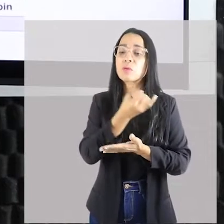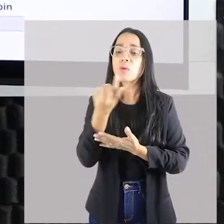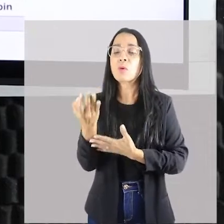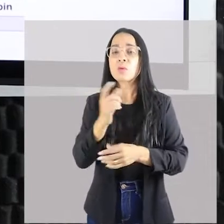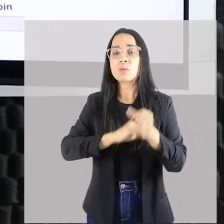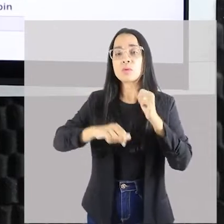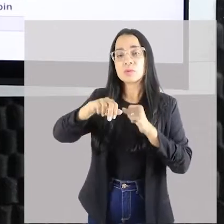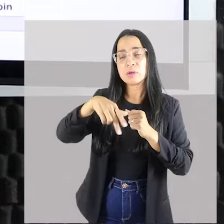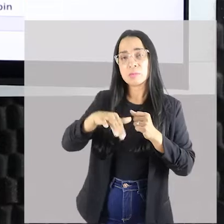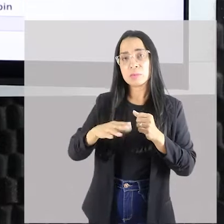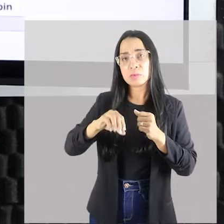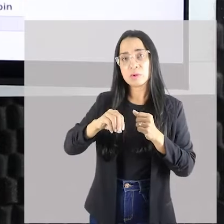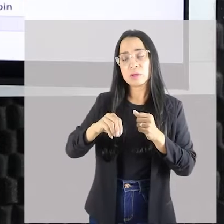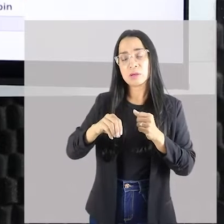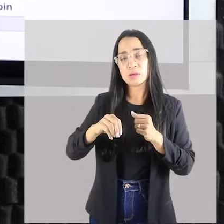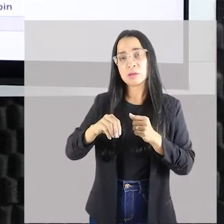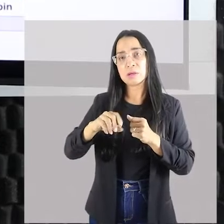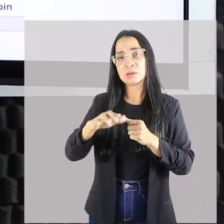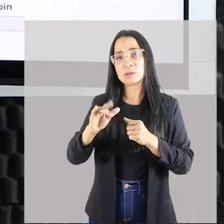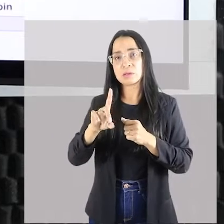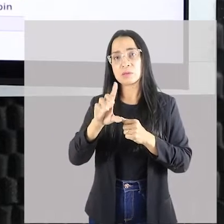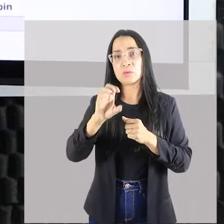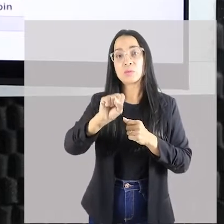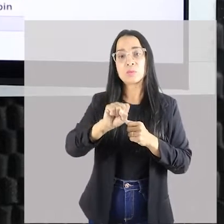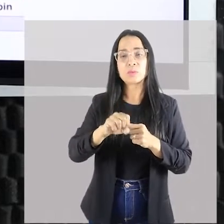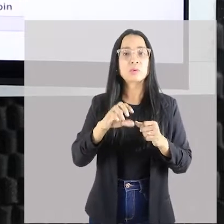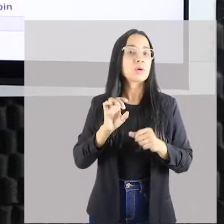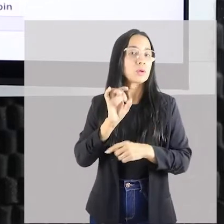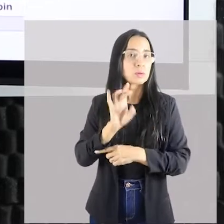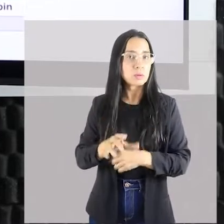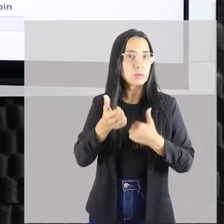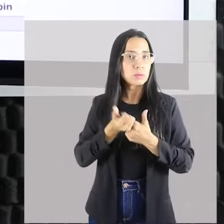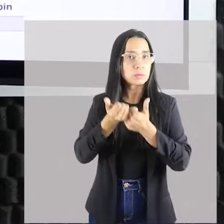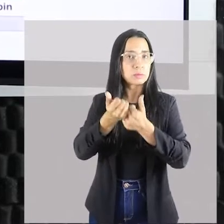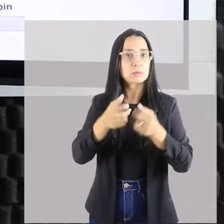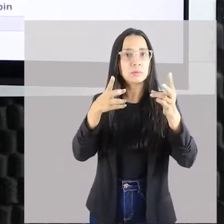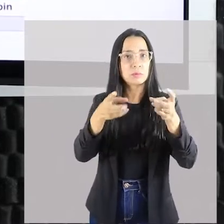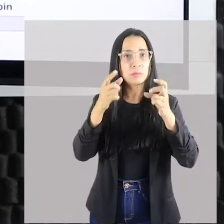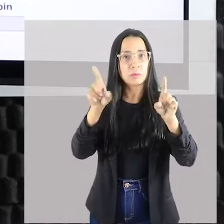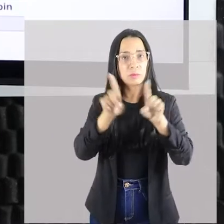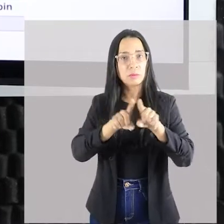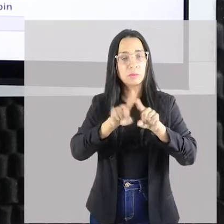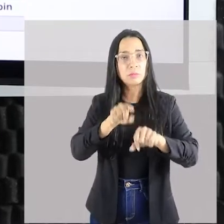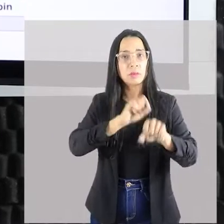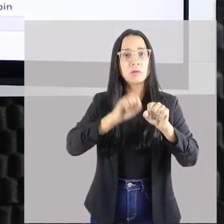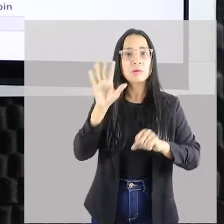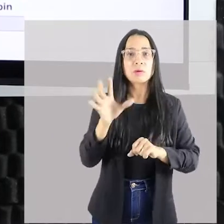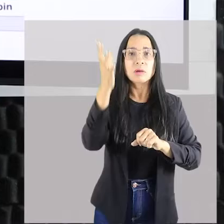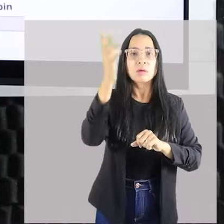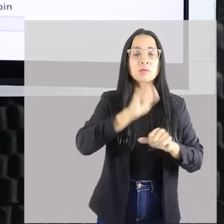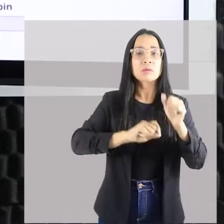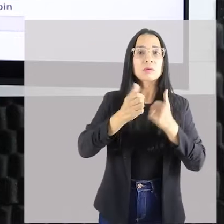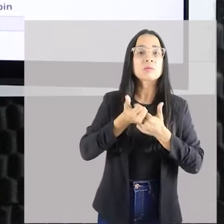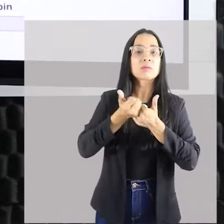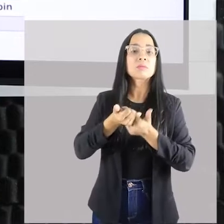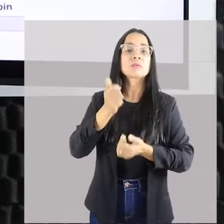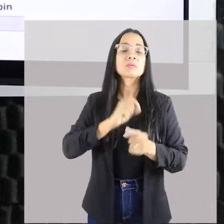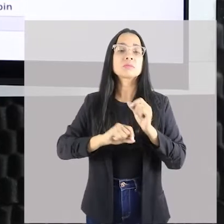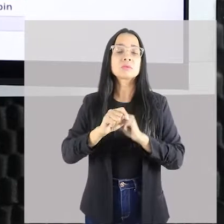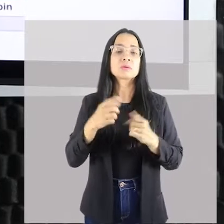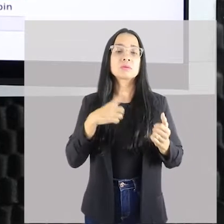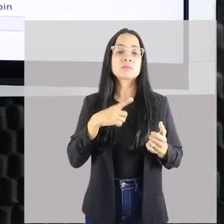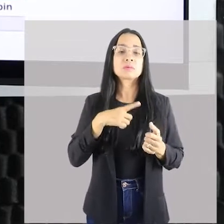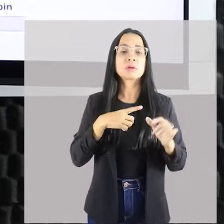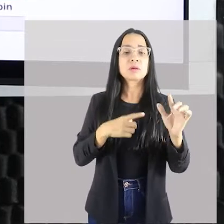de aminoácidos. A gente só substituiu, tá certo? E observem como ocorreu aqui essa substituição. Eu tinha